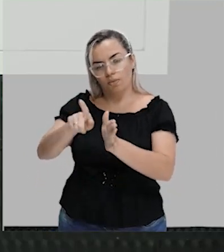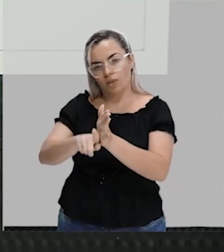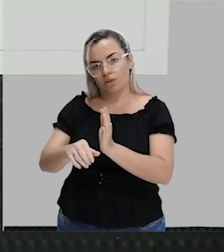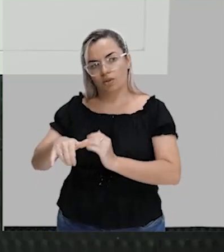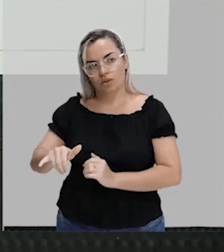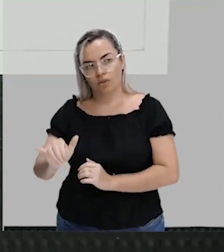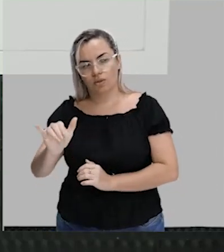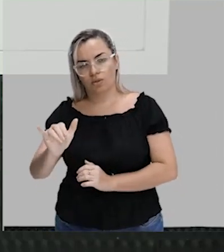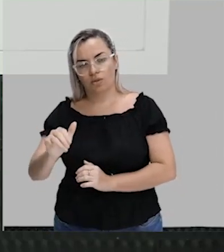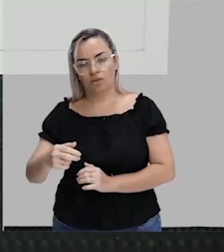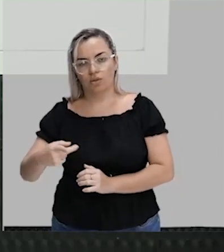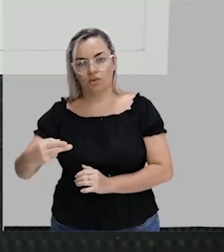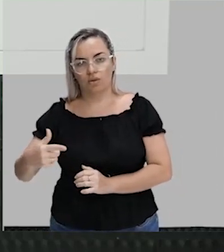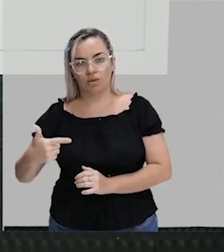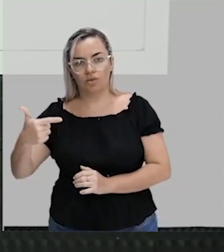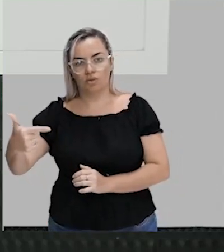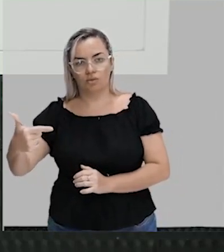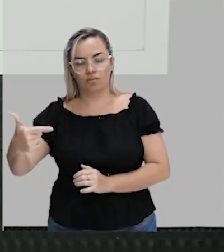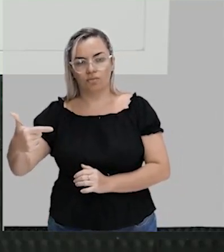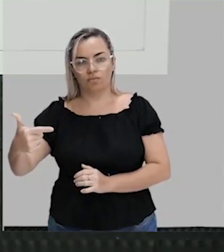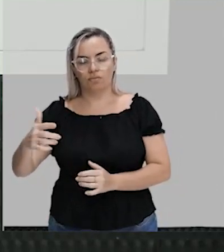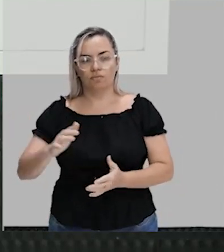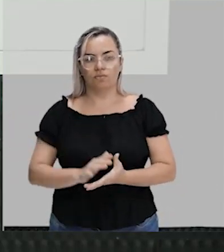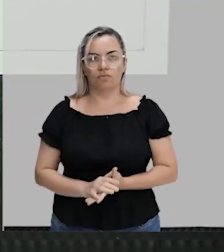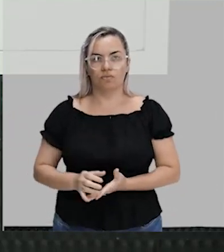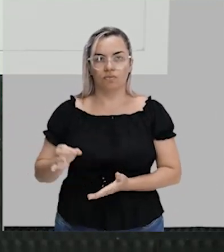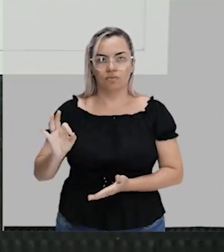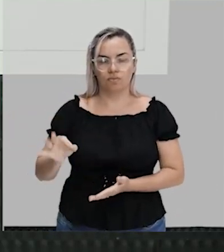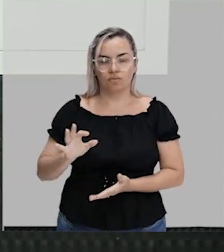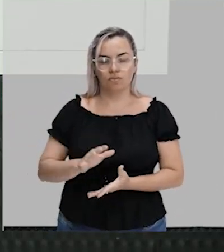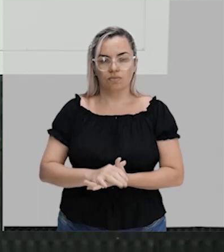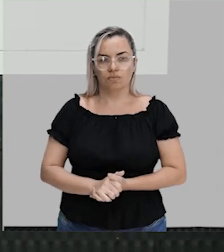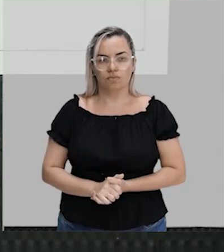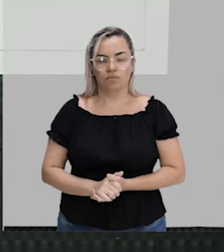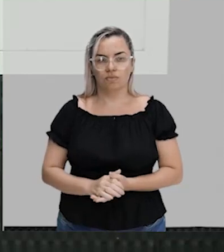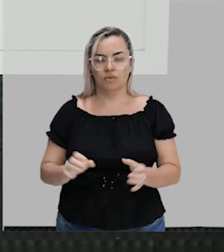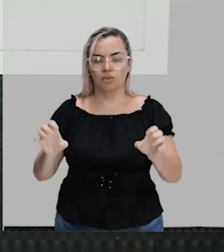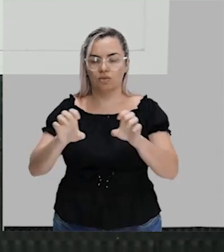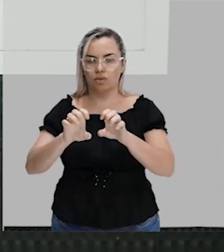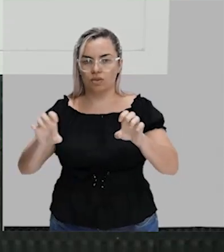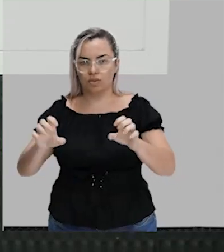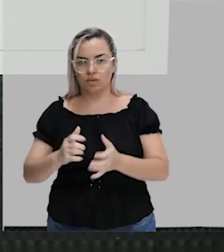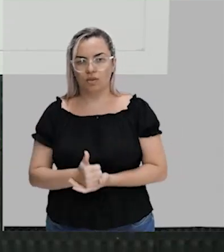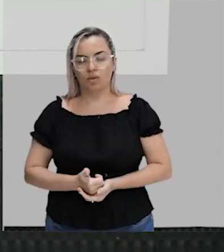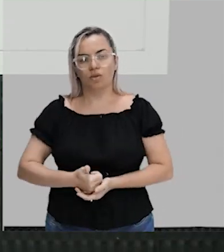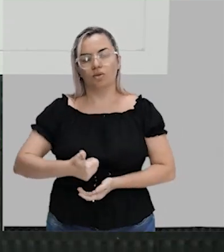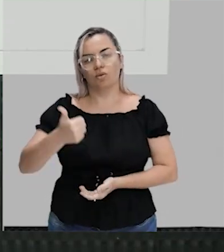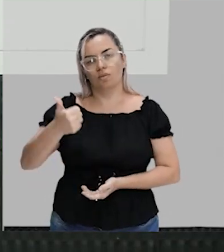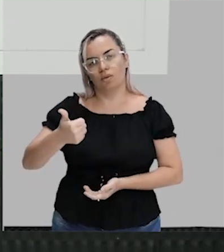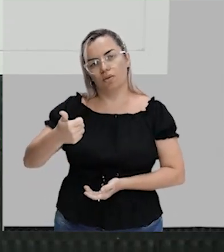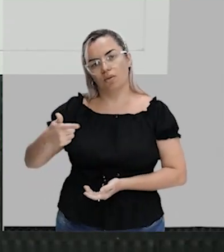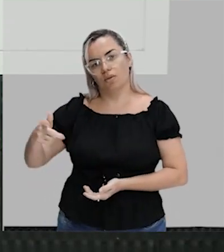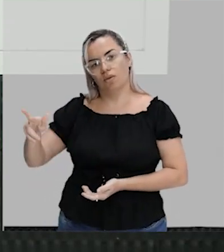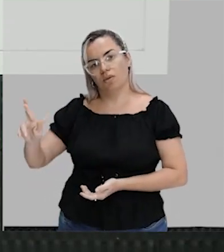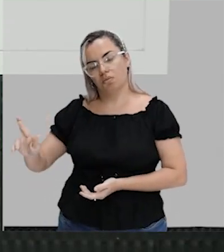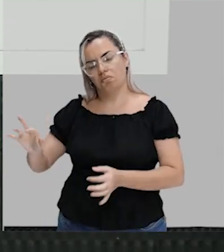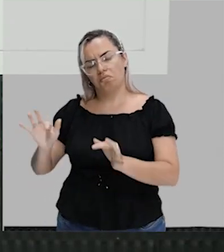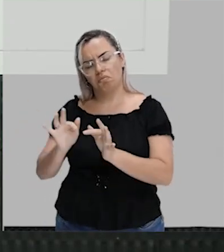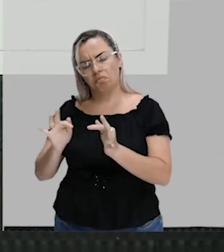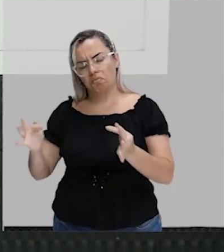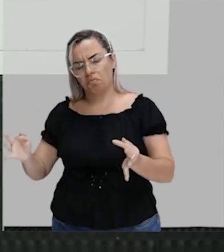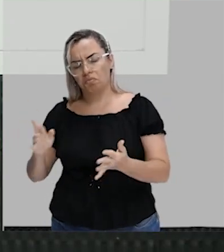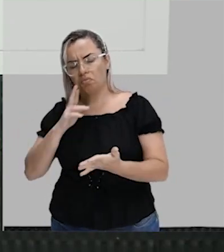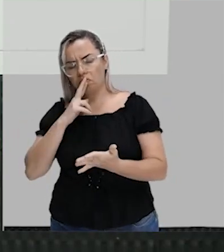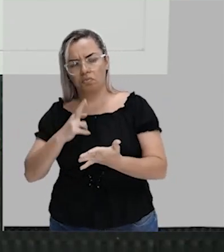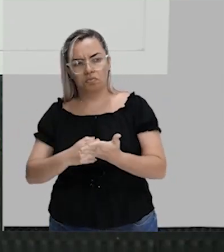é igual a 2 certo aí uma equaçãozinha do primeiro grau simples né de você resolver então menos